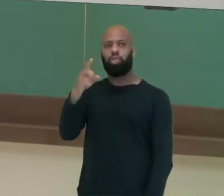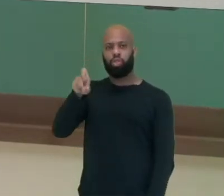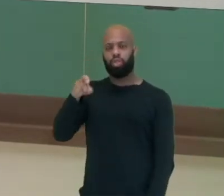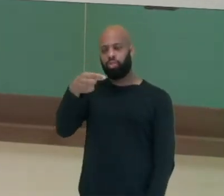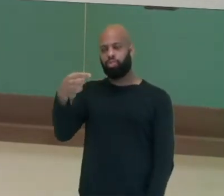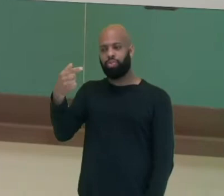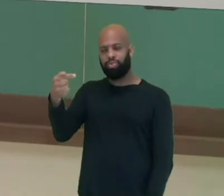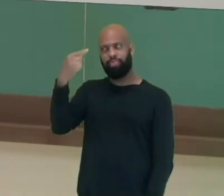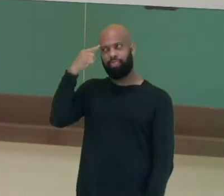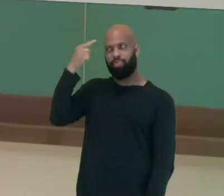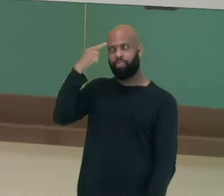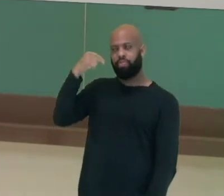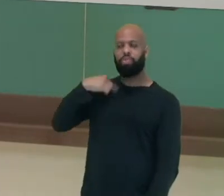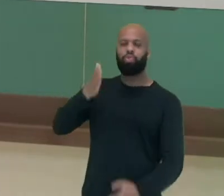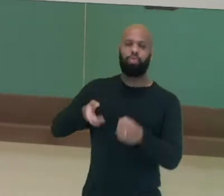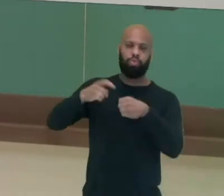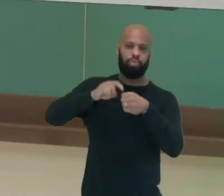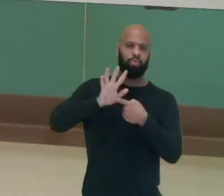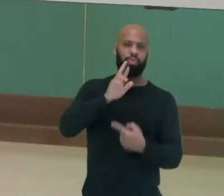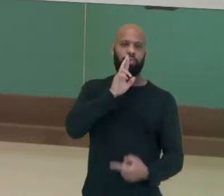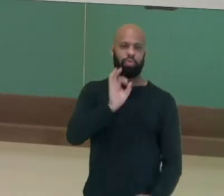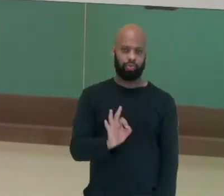já já a gente volta com a resolução.